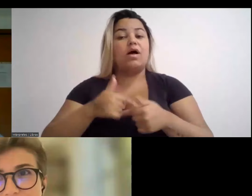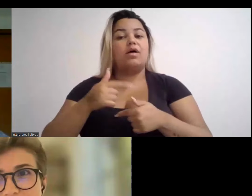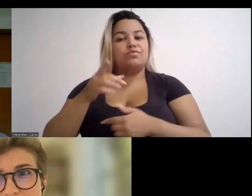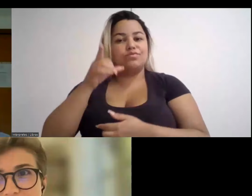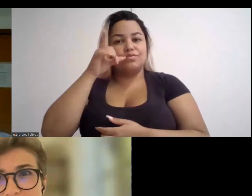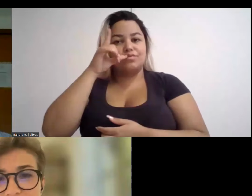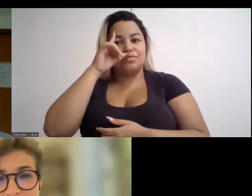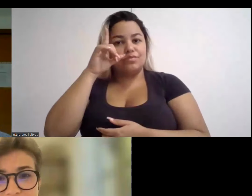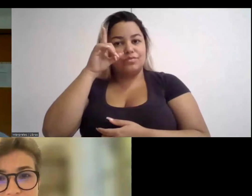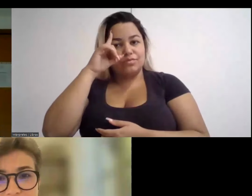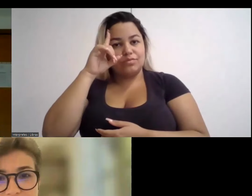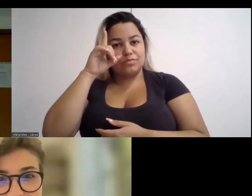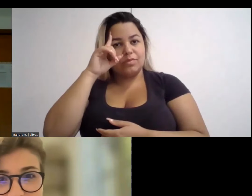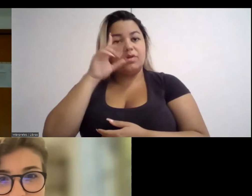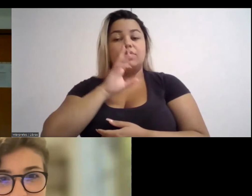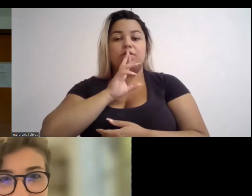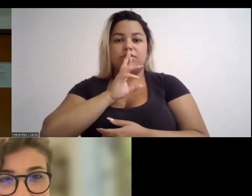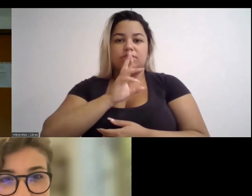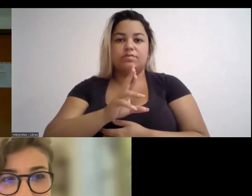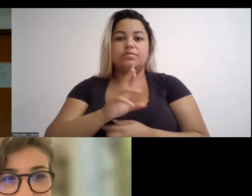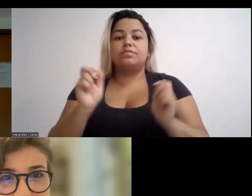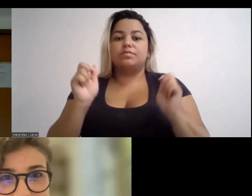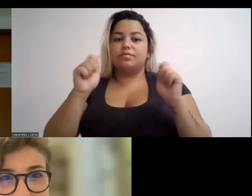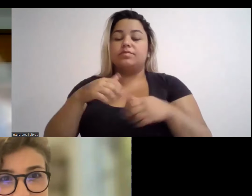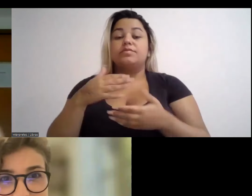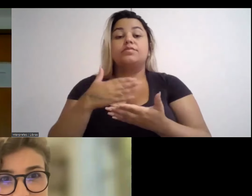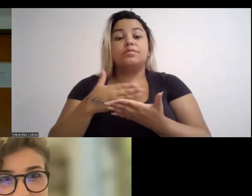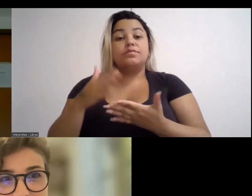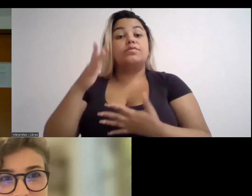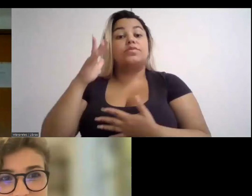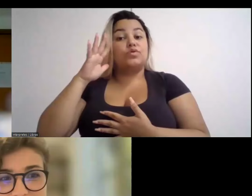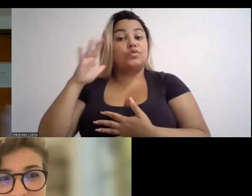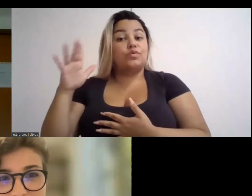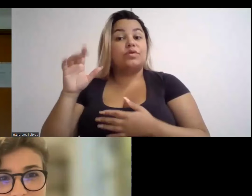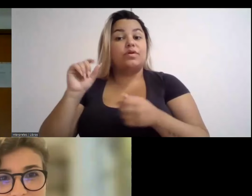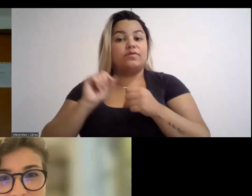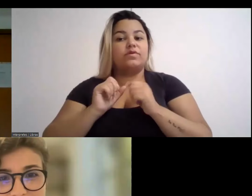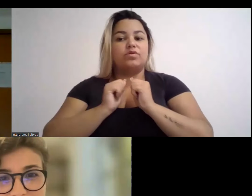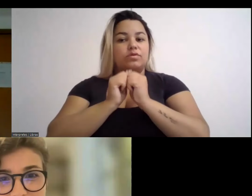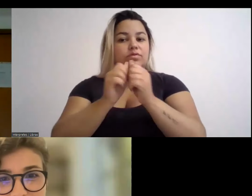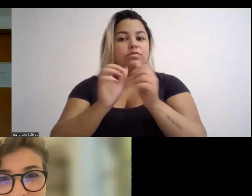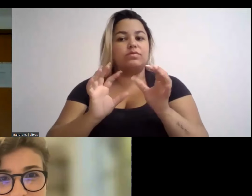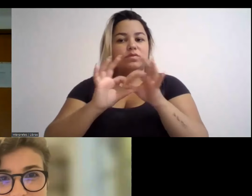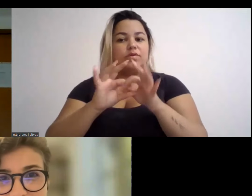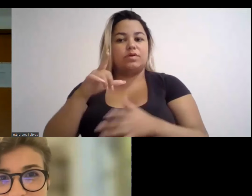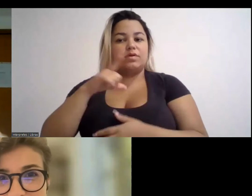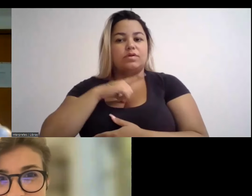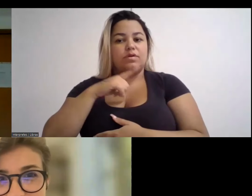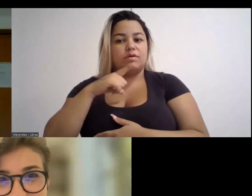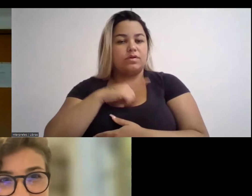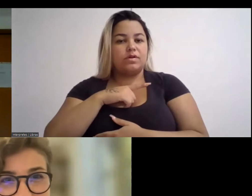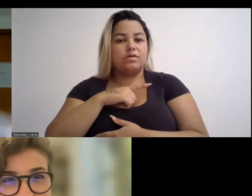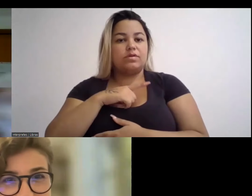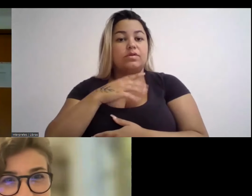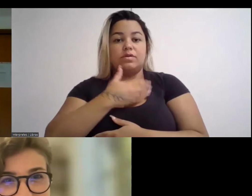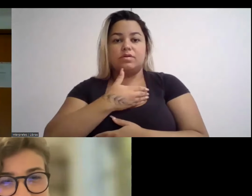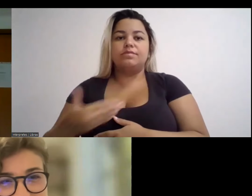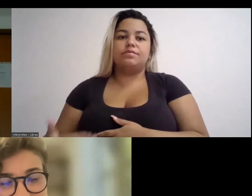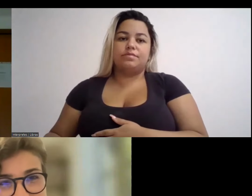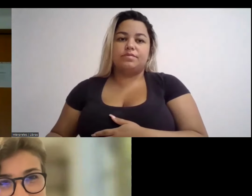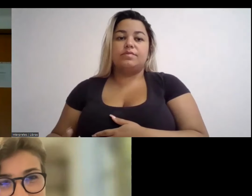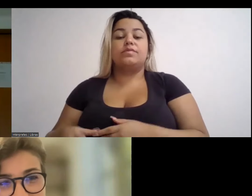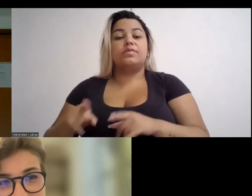mas ela dá resultado. Então, é preciso começar a sonhar e fazer junto para a gente poder ter uma governança sólida que